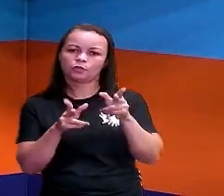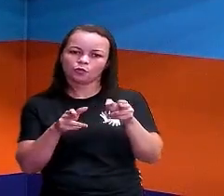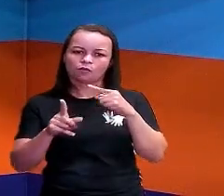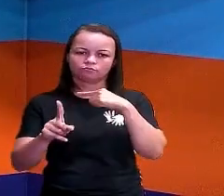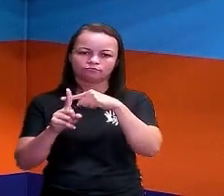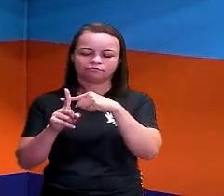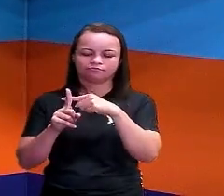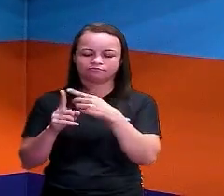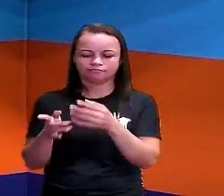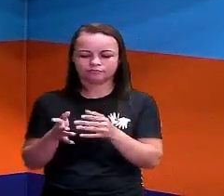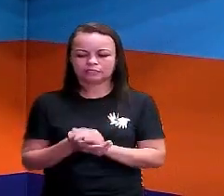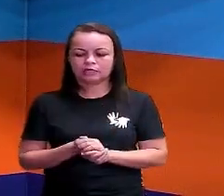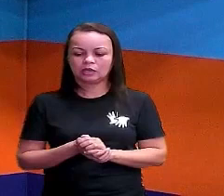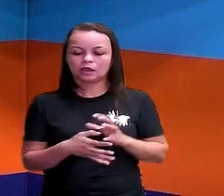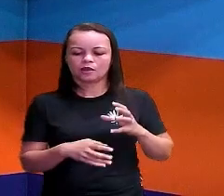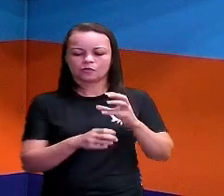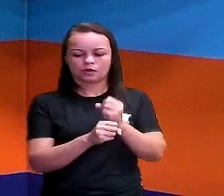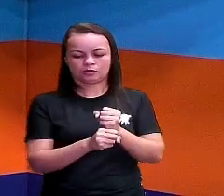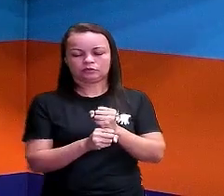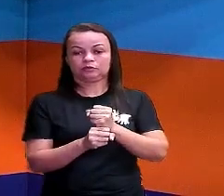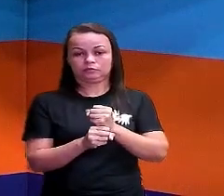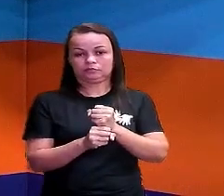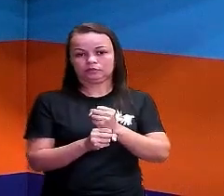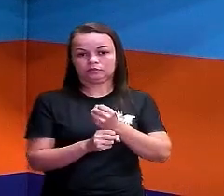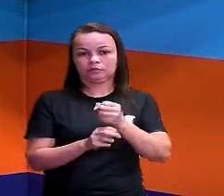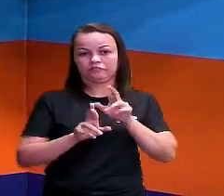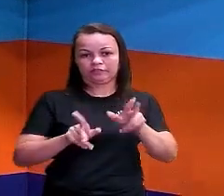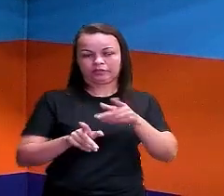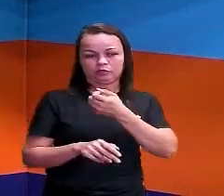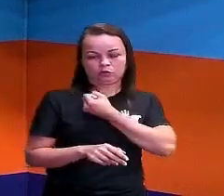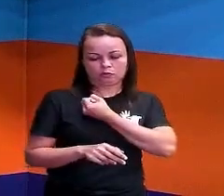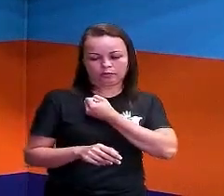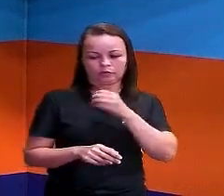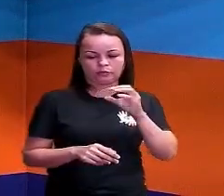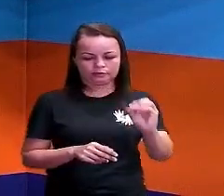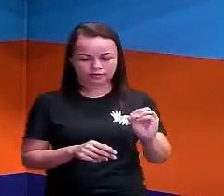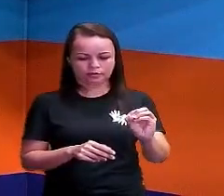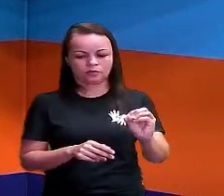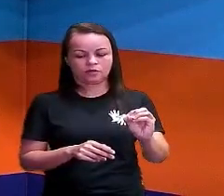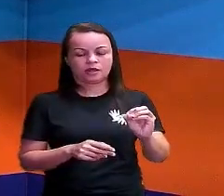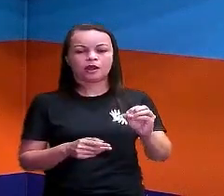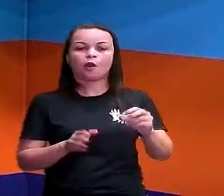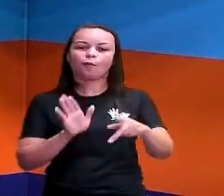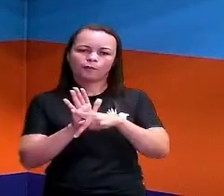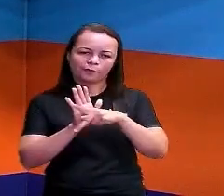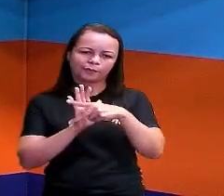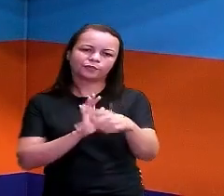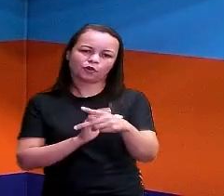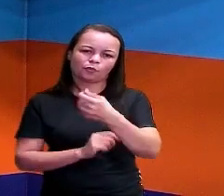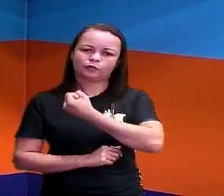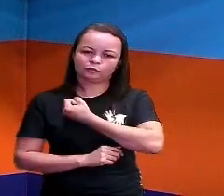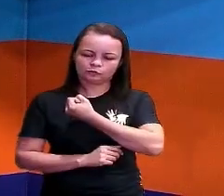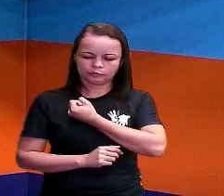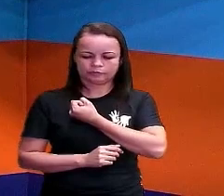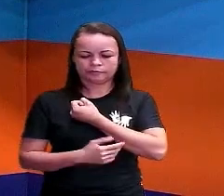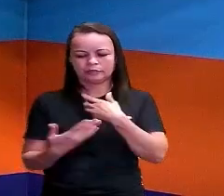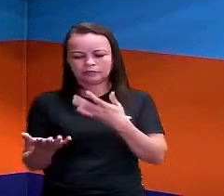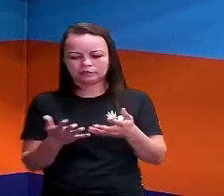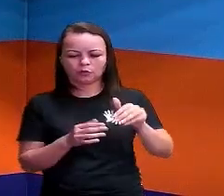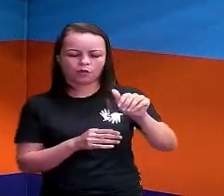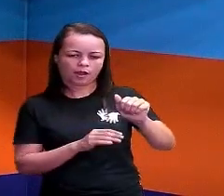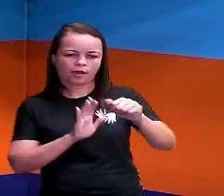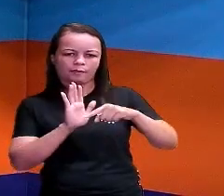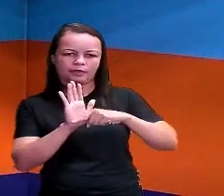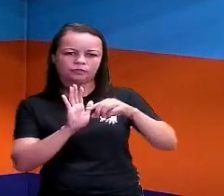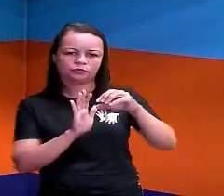Quando calculamos a diferença entre um número e zero, o resultado vai ser o próprio número. Então, ó, A menos zero